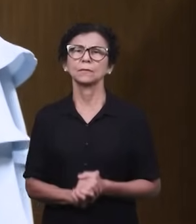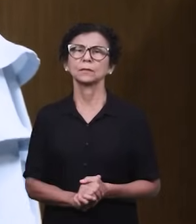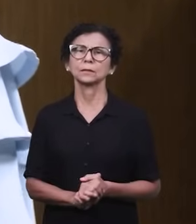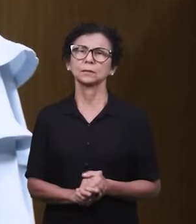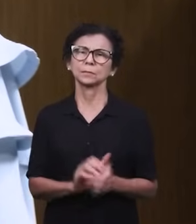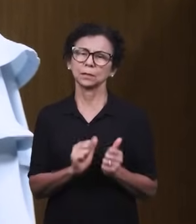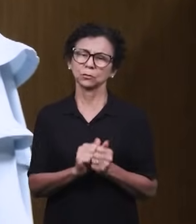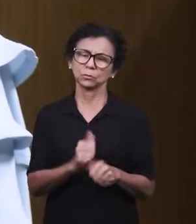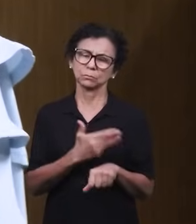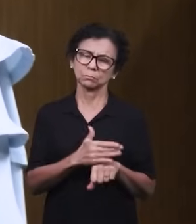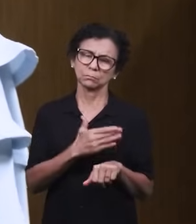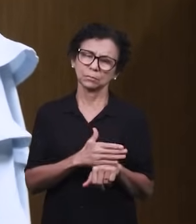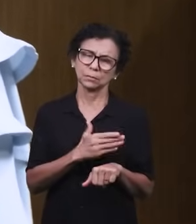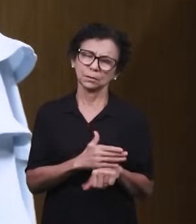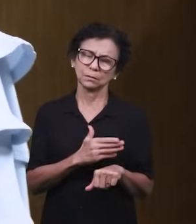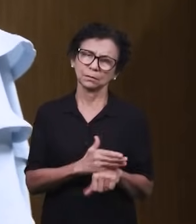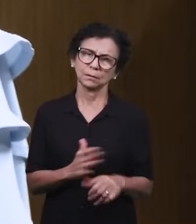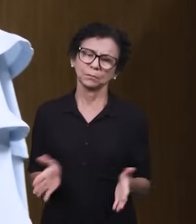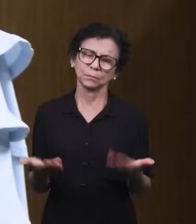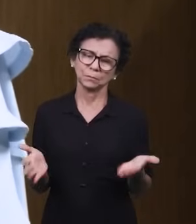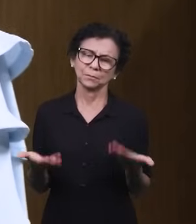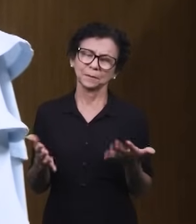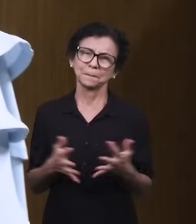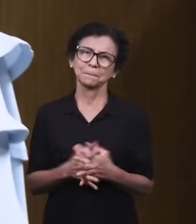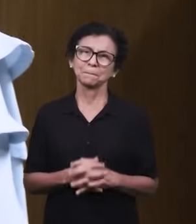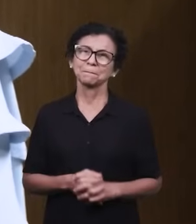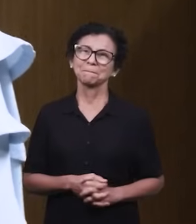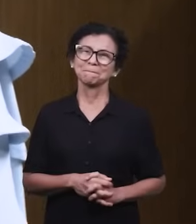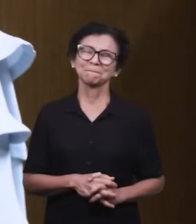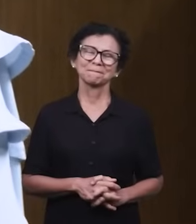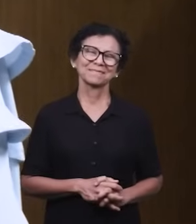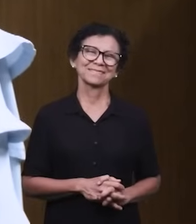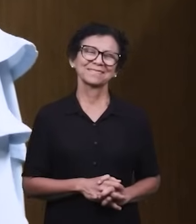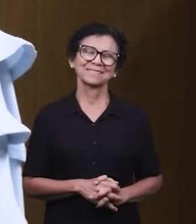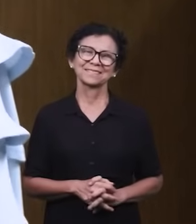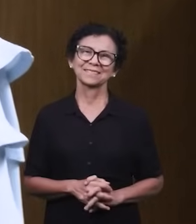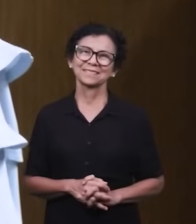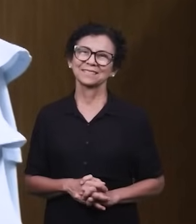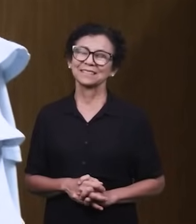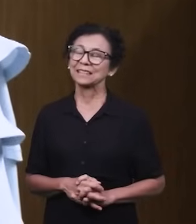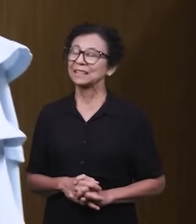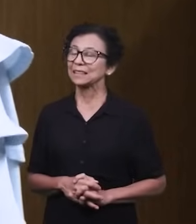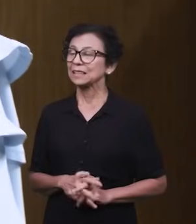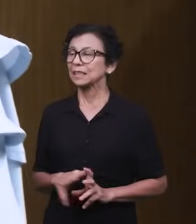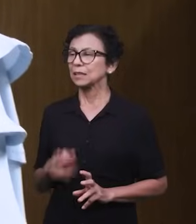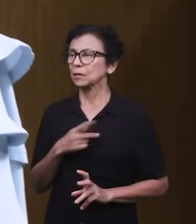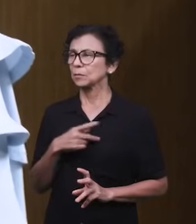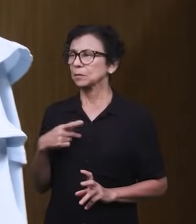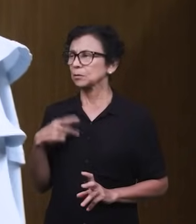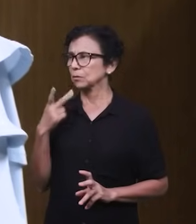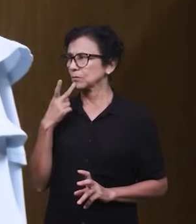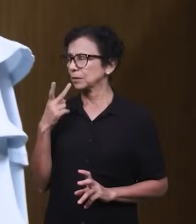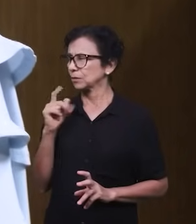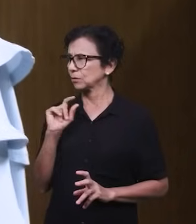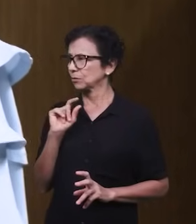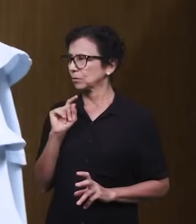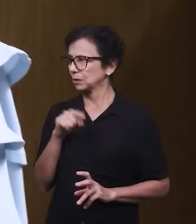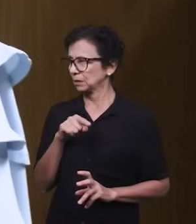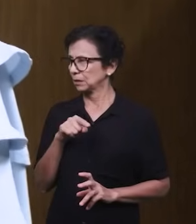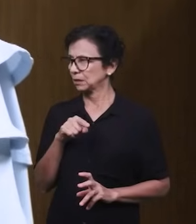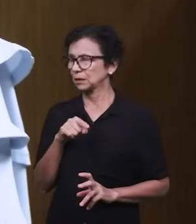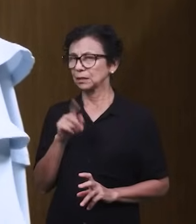ficar ali sentada na recepção enquanto aguardava a irmã mais velha. E ela iniciou fazendo aula de piano com